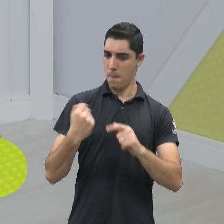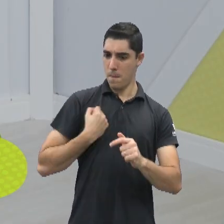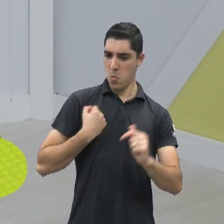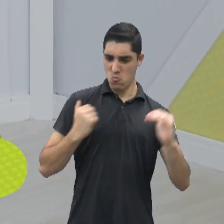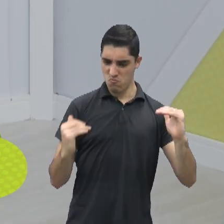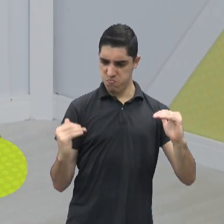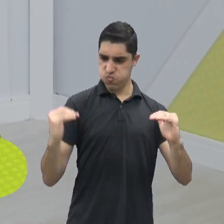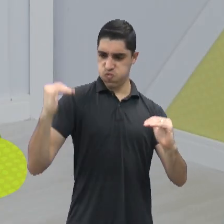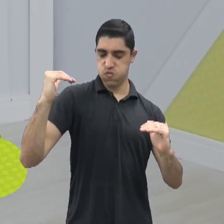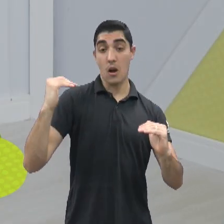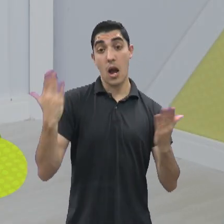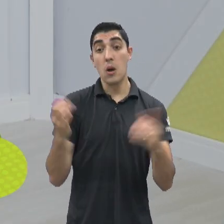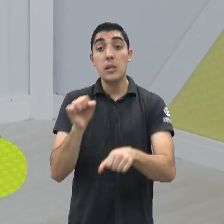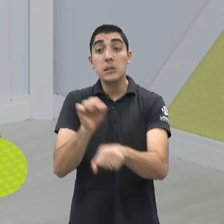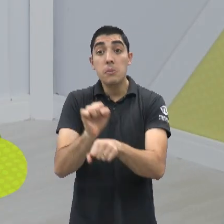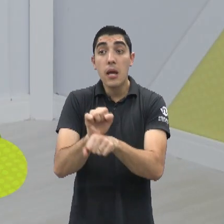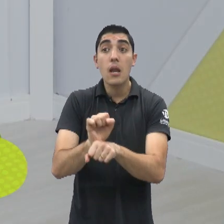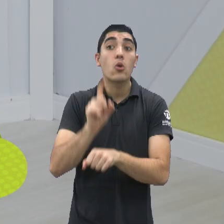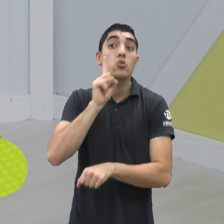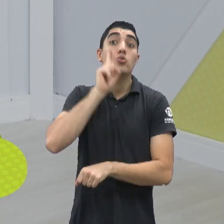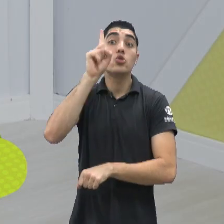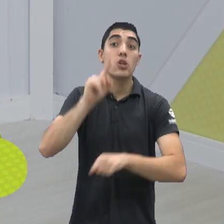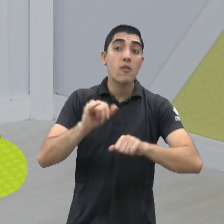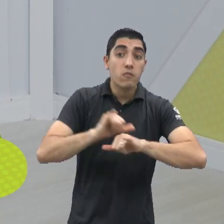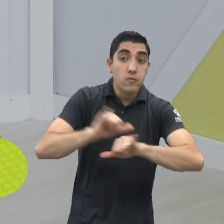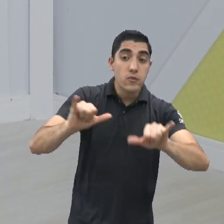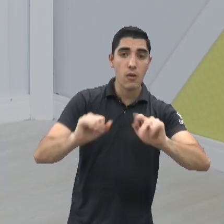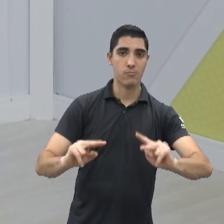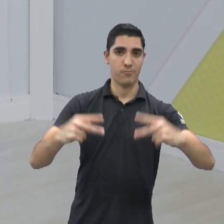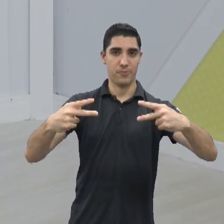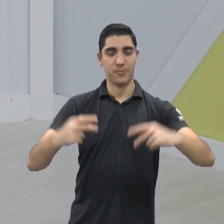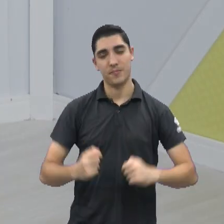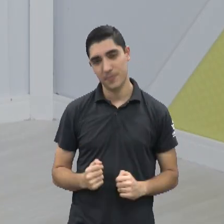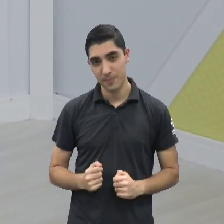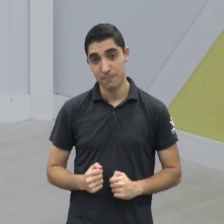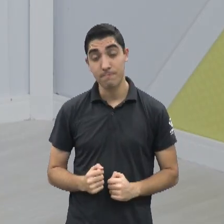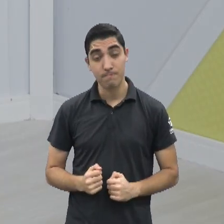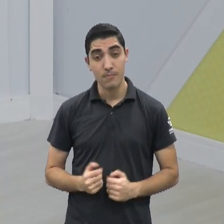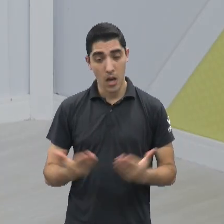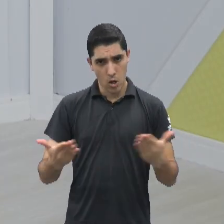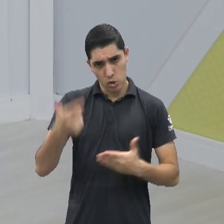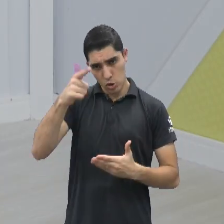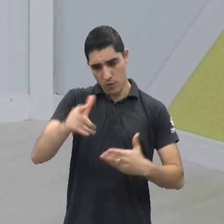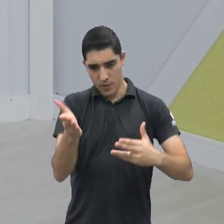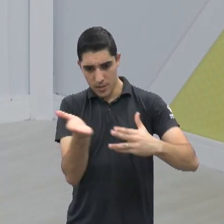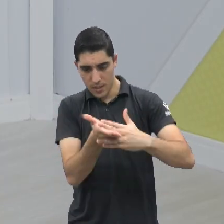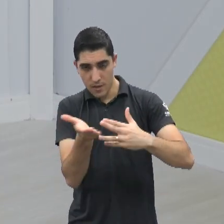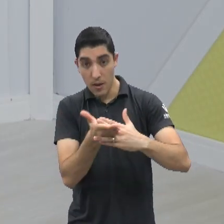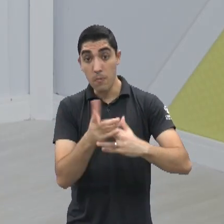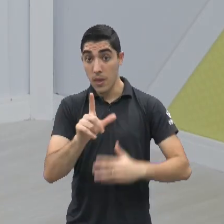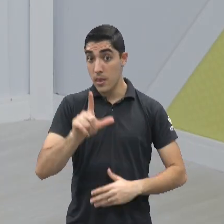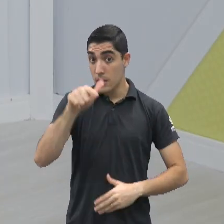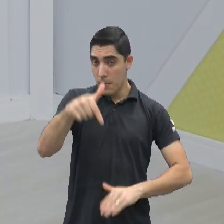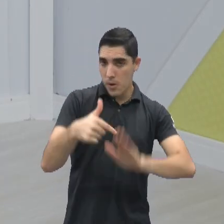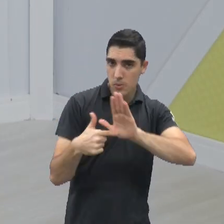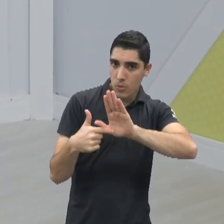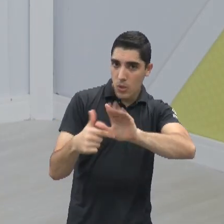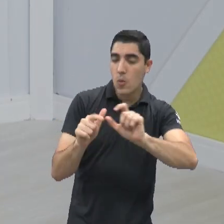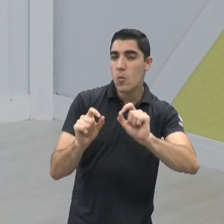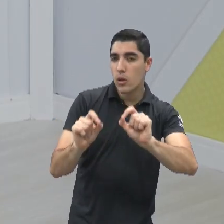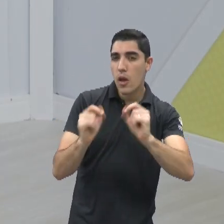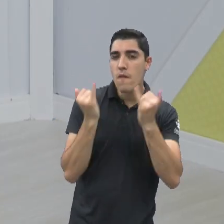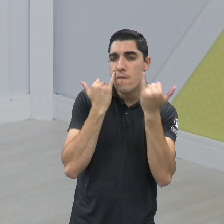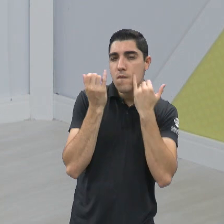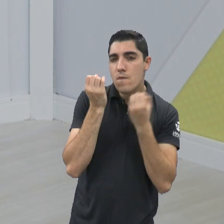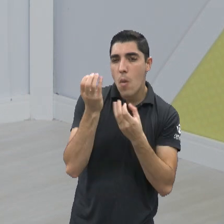aí o confronto de semifinais desse campeonato paulista. A gente faz mais um intervalinho e na volta tem mais informações